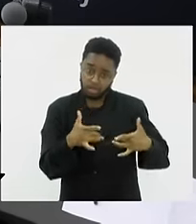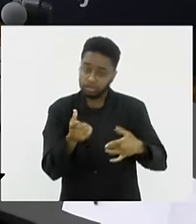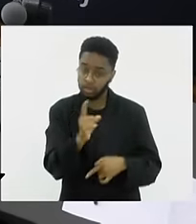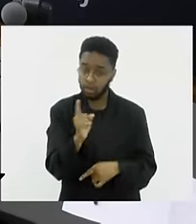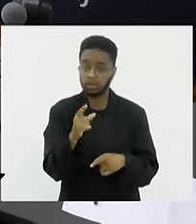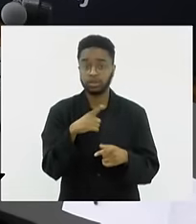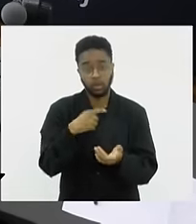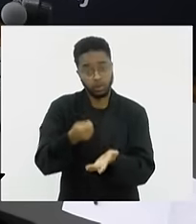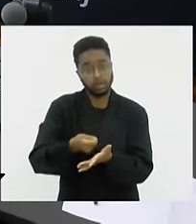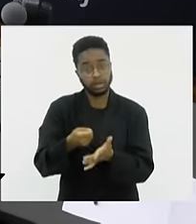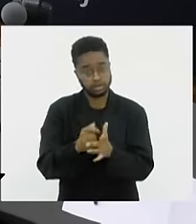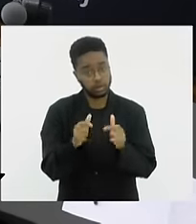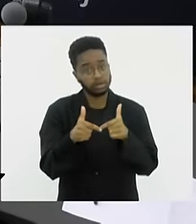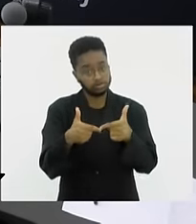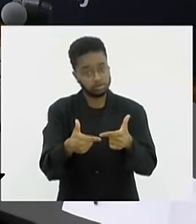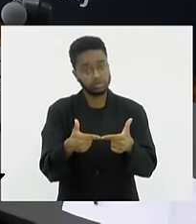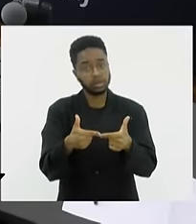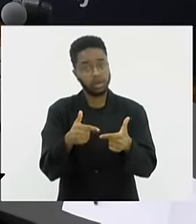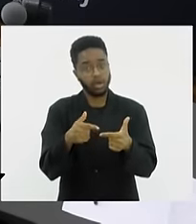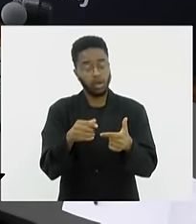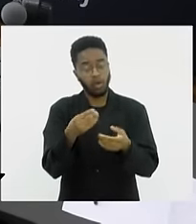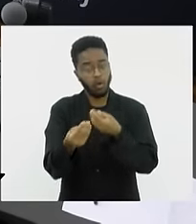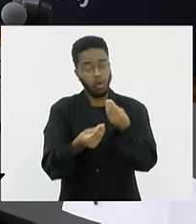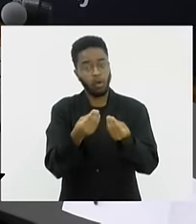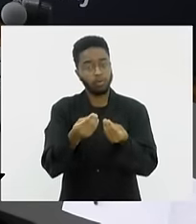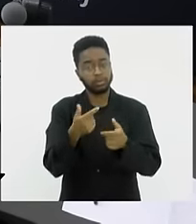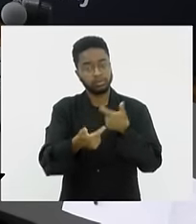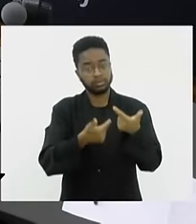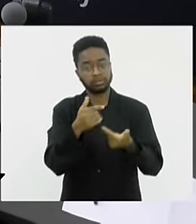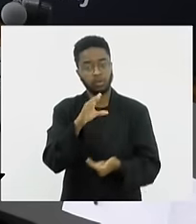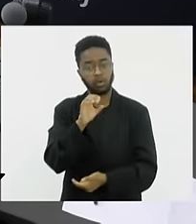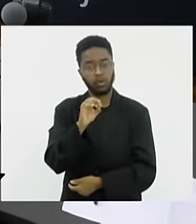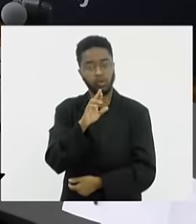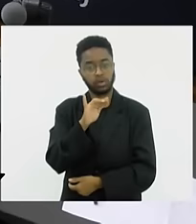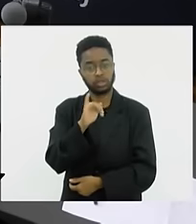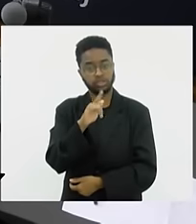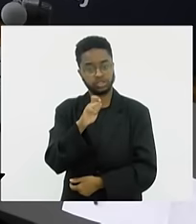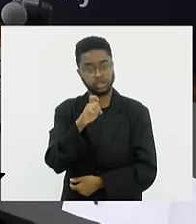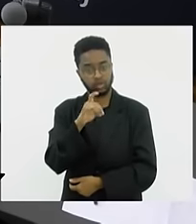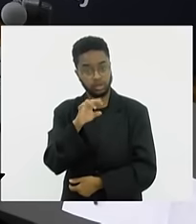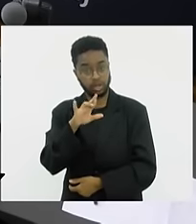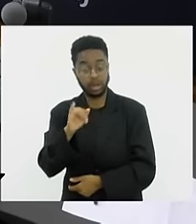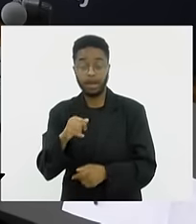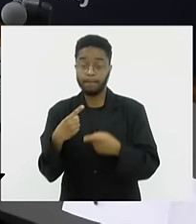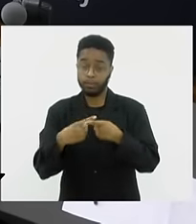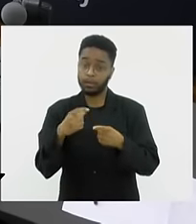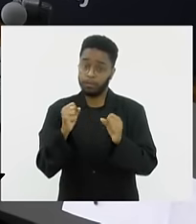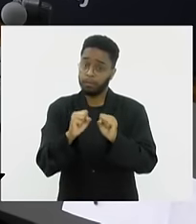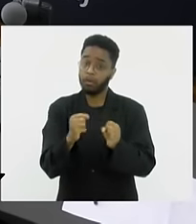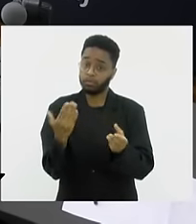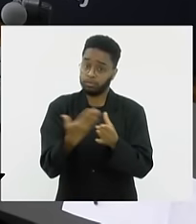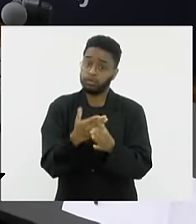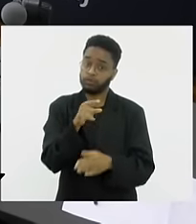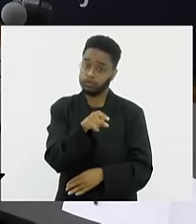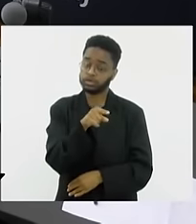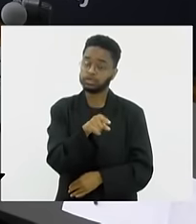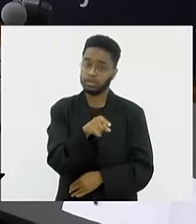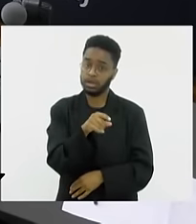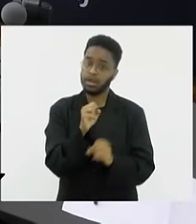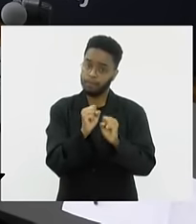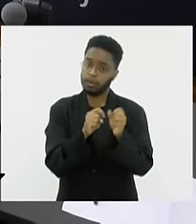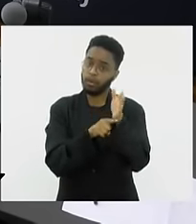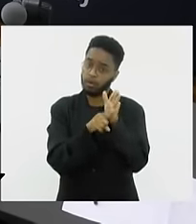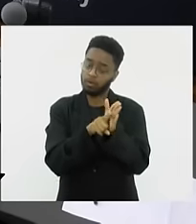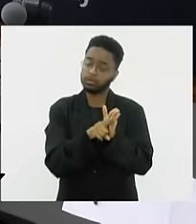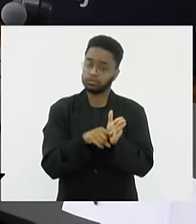não intervir nas decisões da corregedoria. Até porque a corregedoria pode lhe processar. O senhor pode ser objeto de alguma investigação